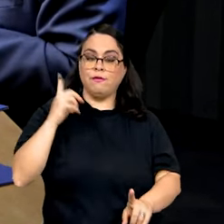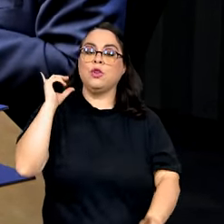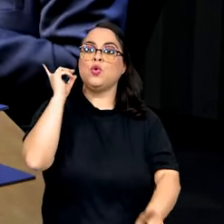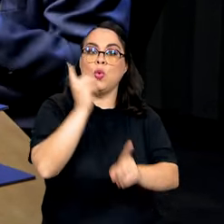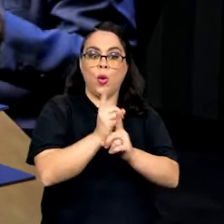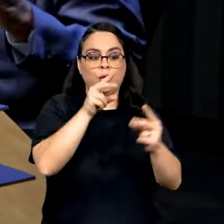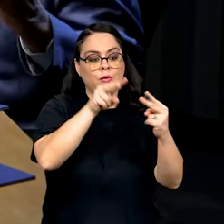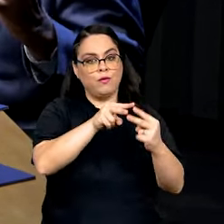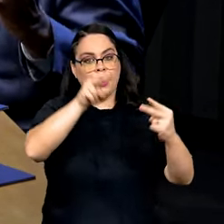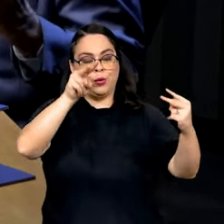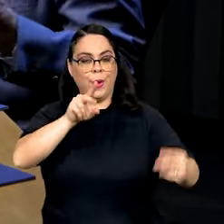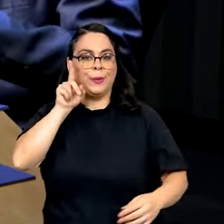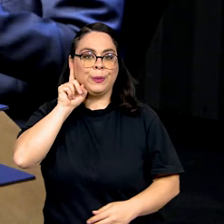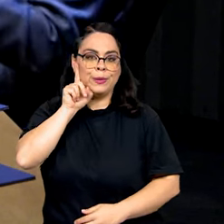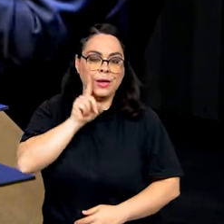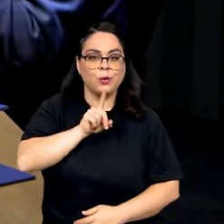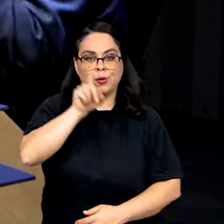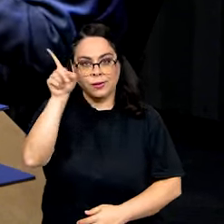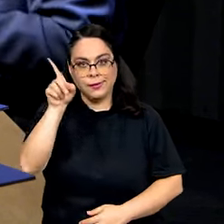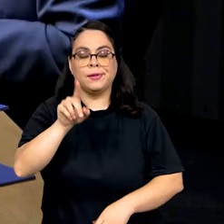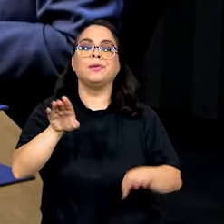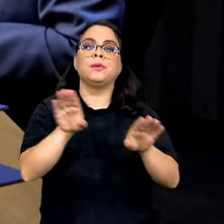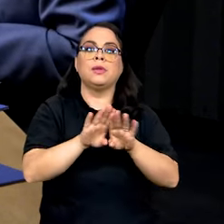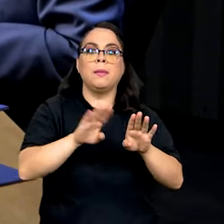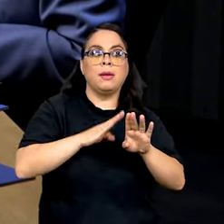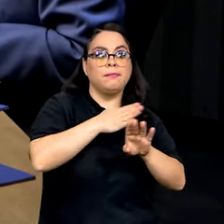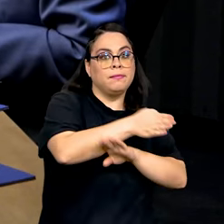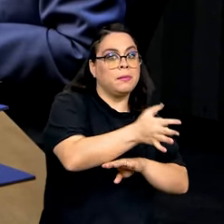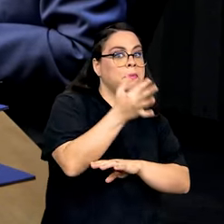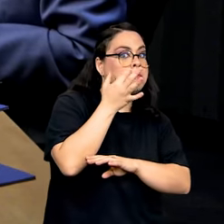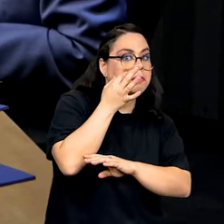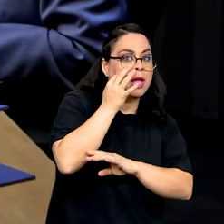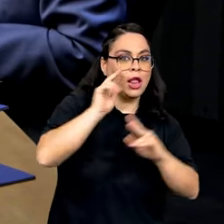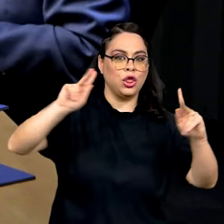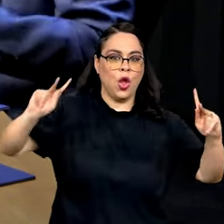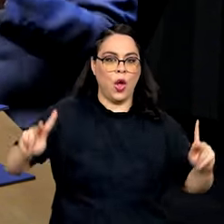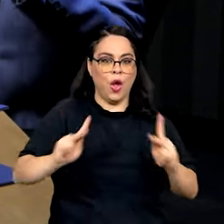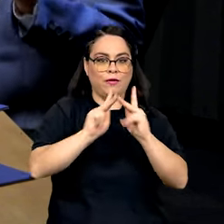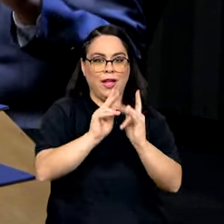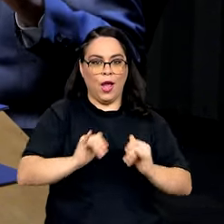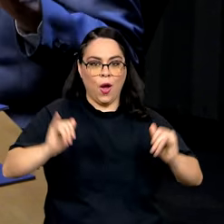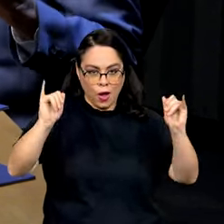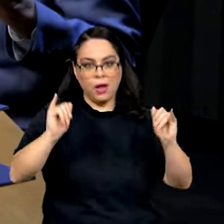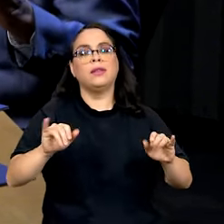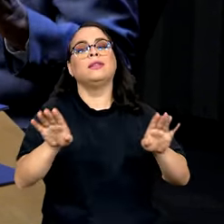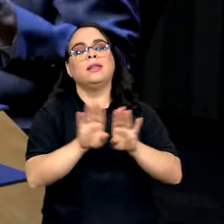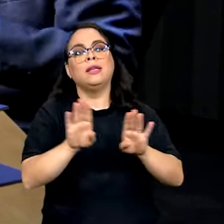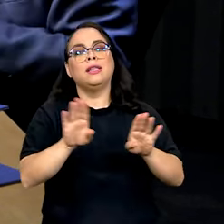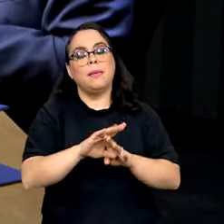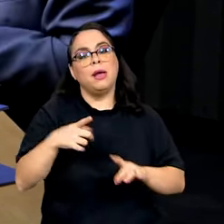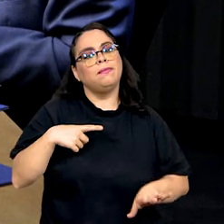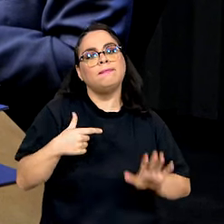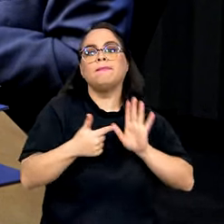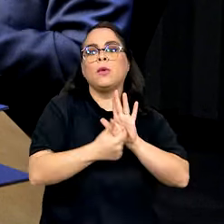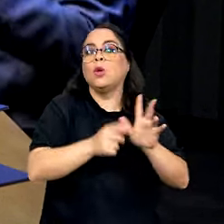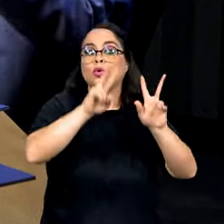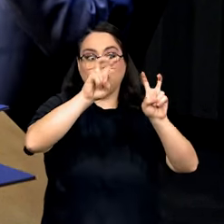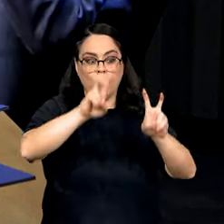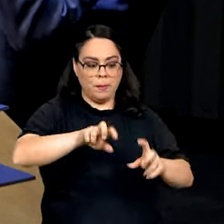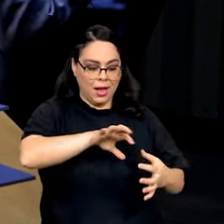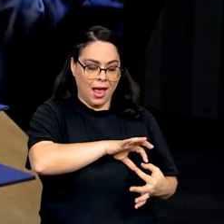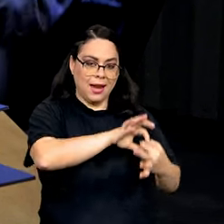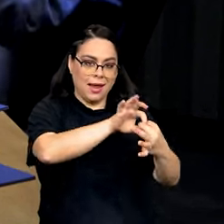eh virtual em Washington mas um encontro presencial em Nova York apresentando sobre a